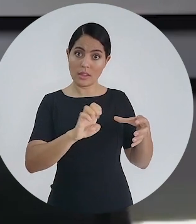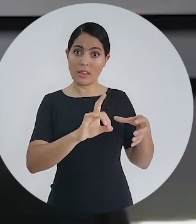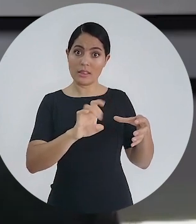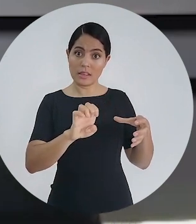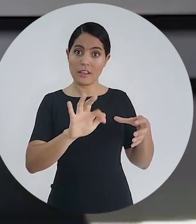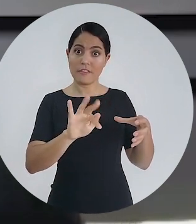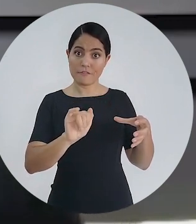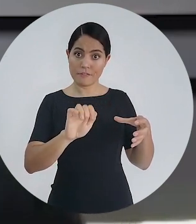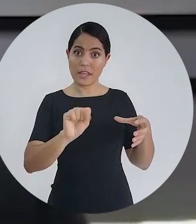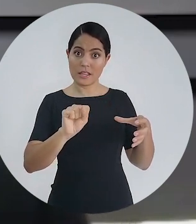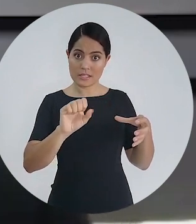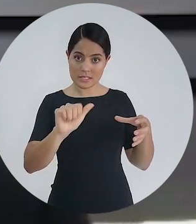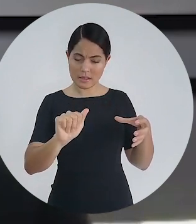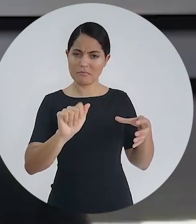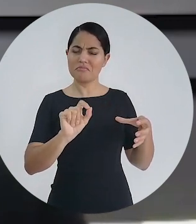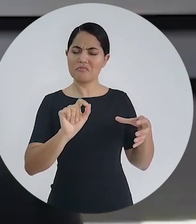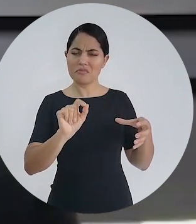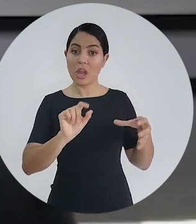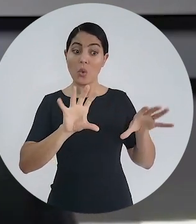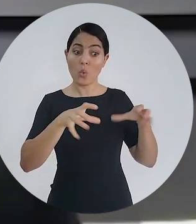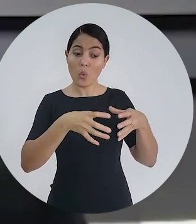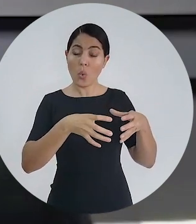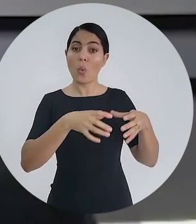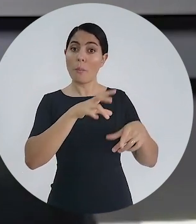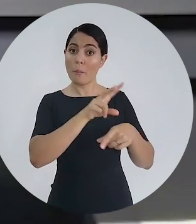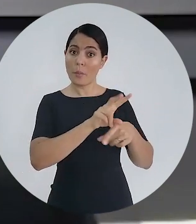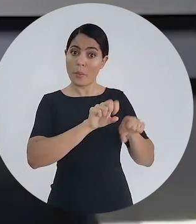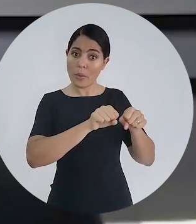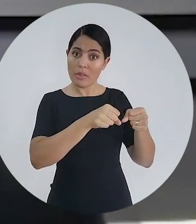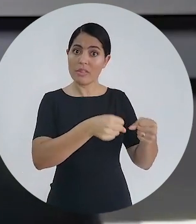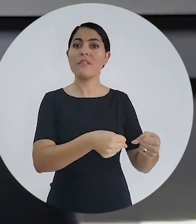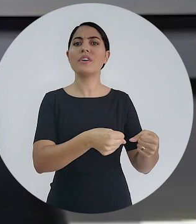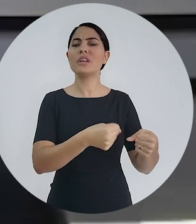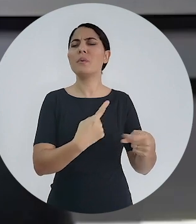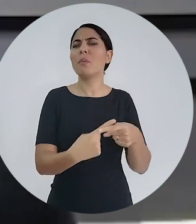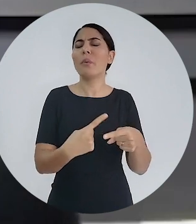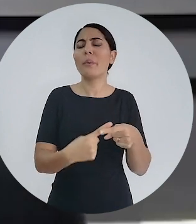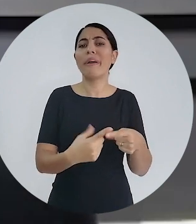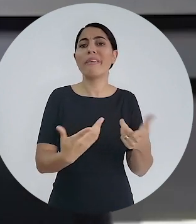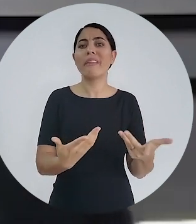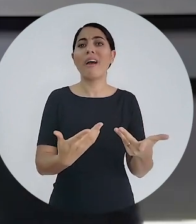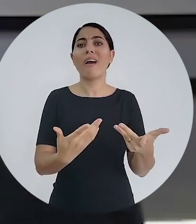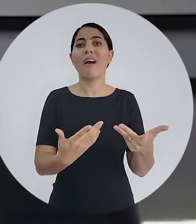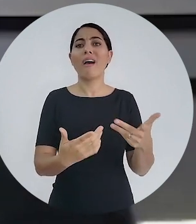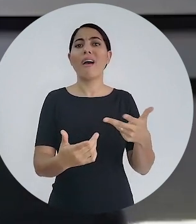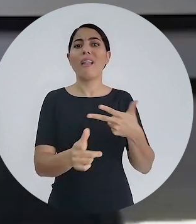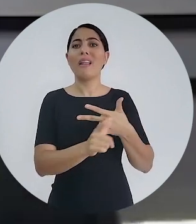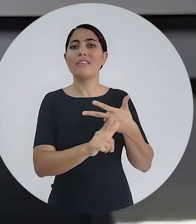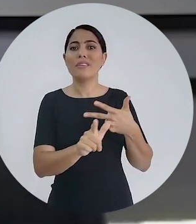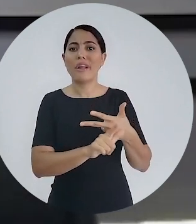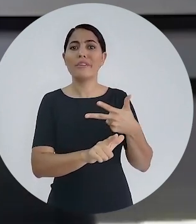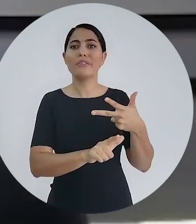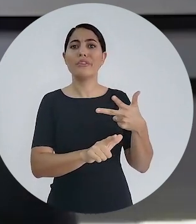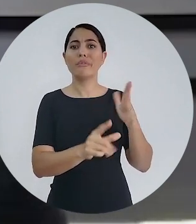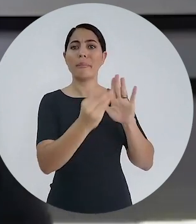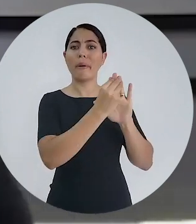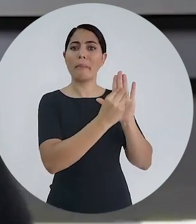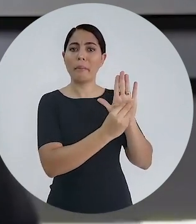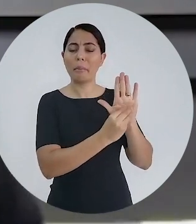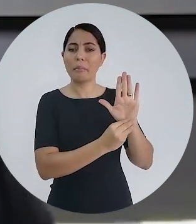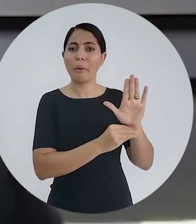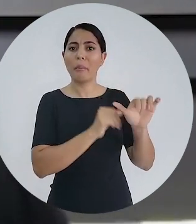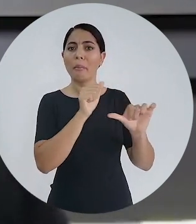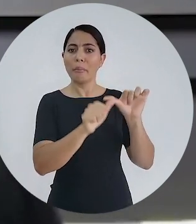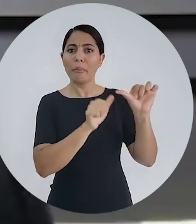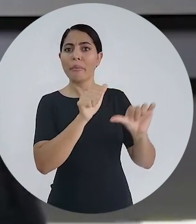direito de defesa. Porque o que nós estamos observando são diversas alterações legislativas, sempre com o